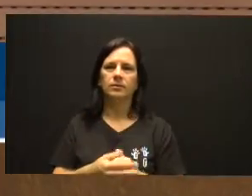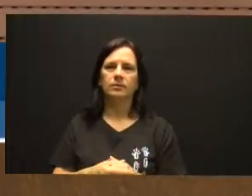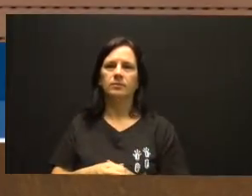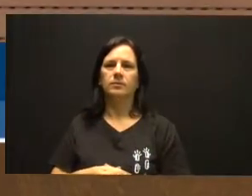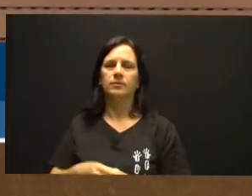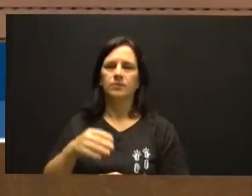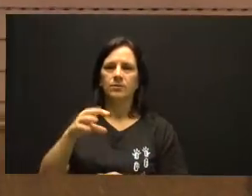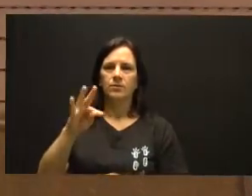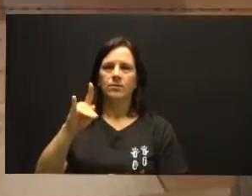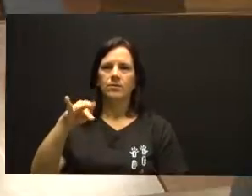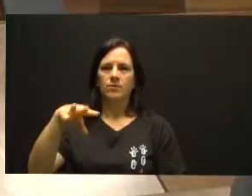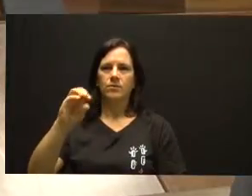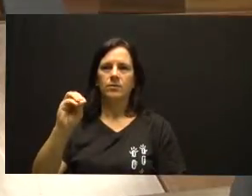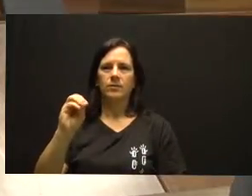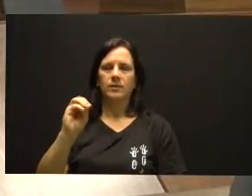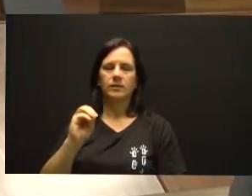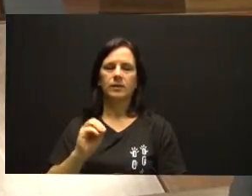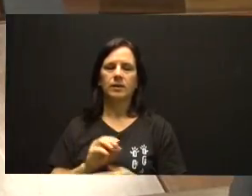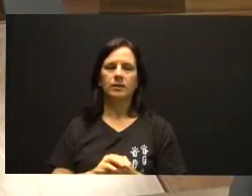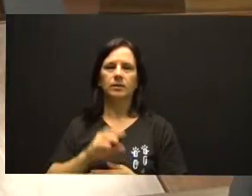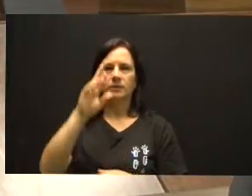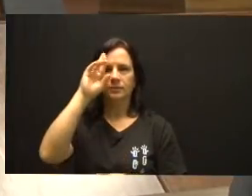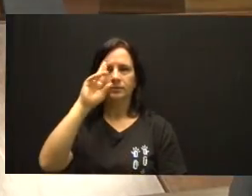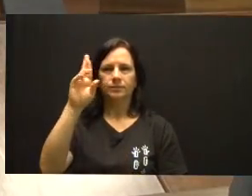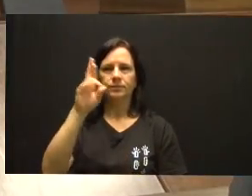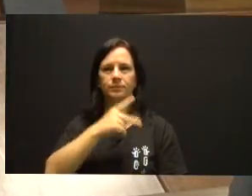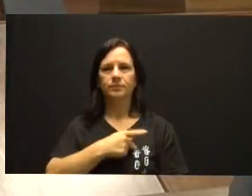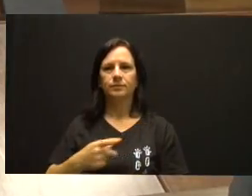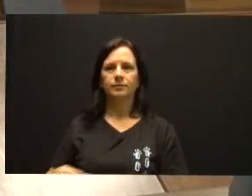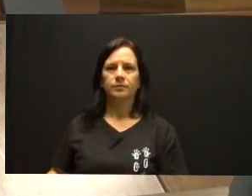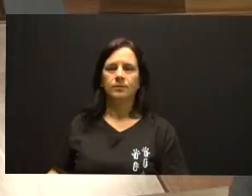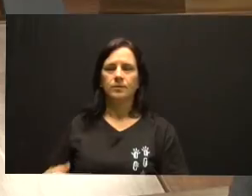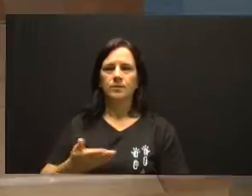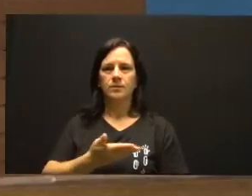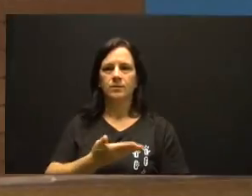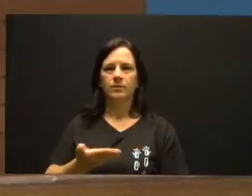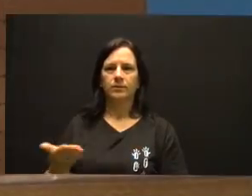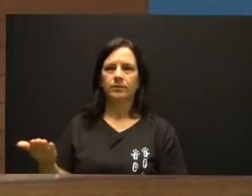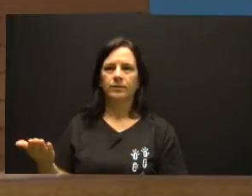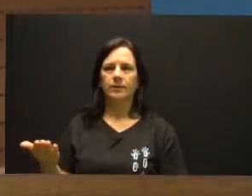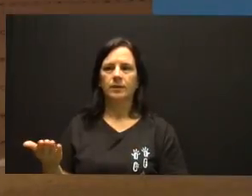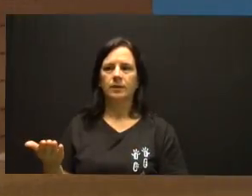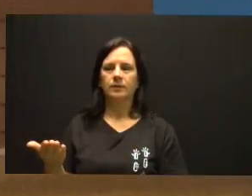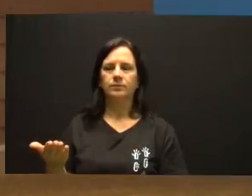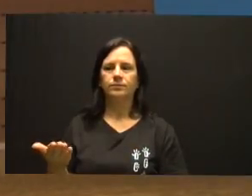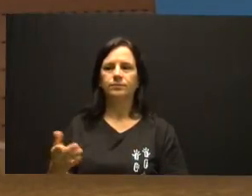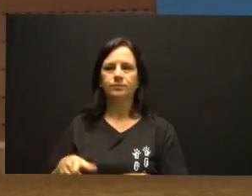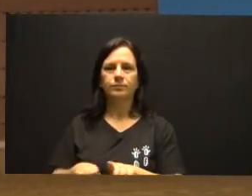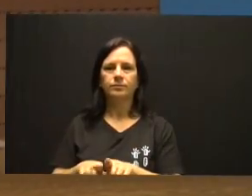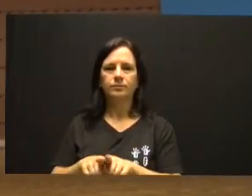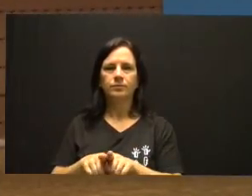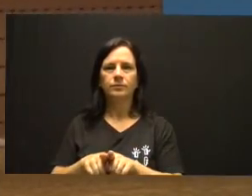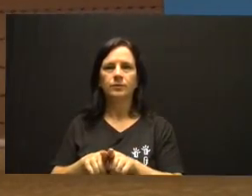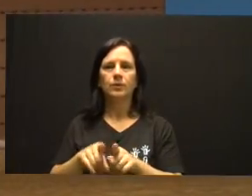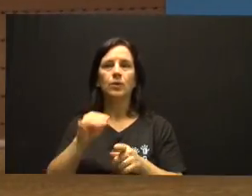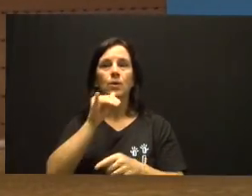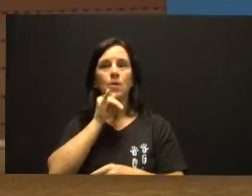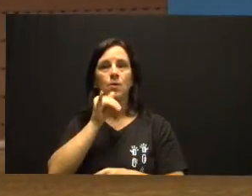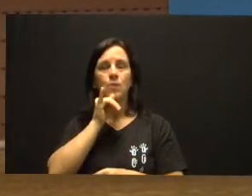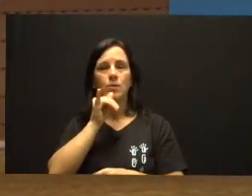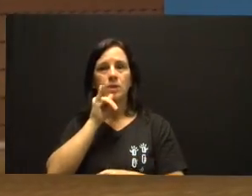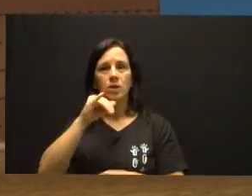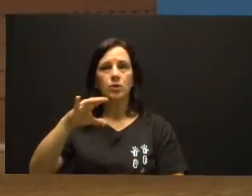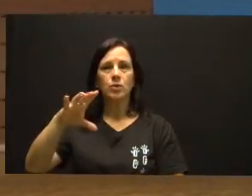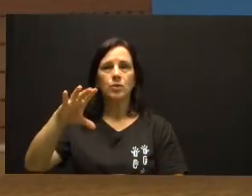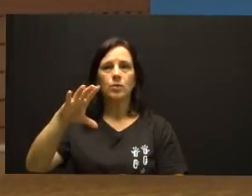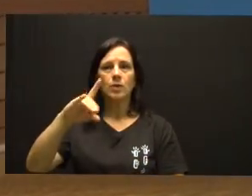vereador Toninho Vieira. Senhor presidente, nobres pares, considerando o modelo adotado na capital do nosso